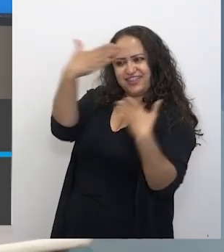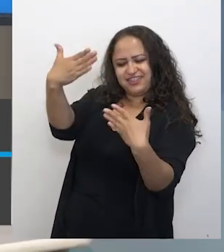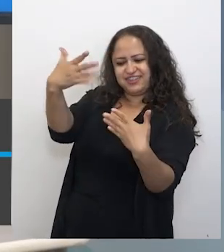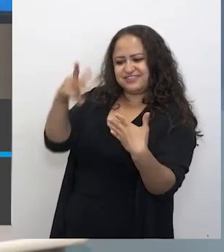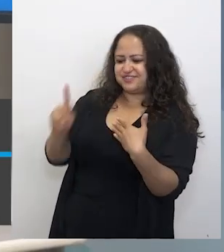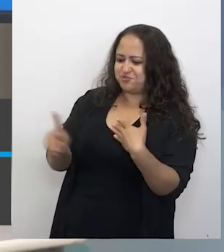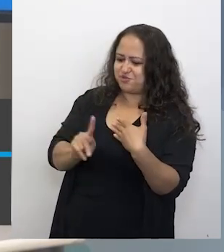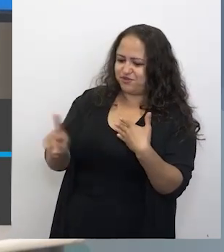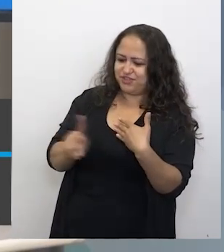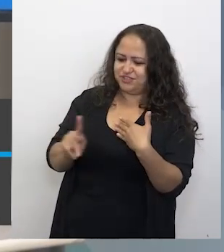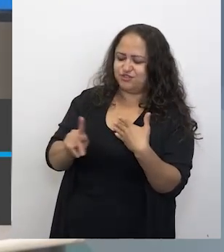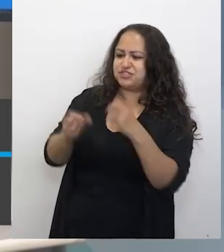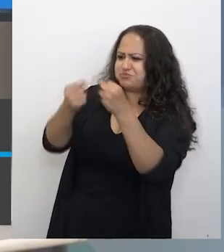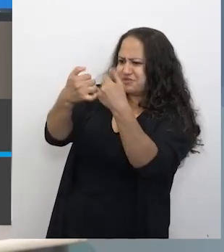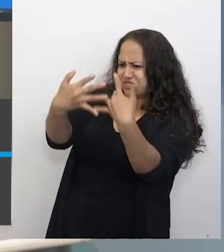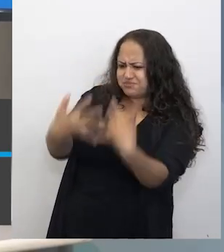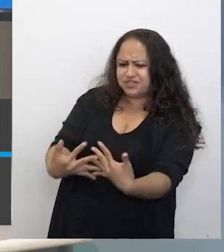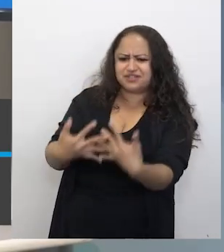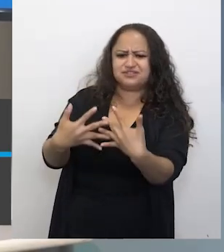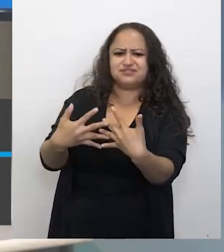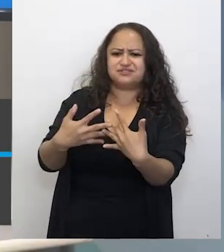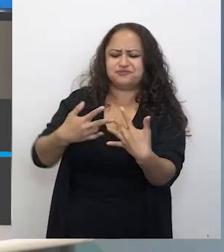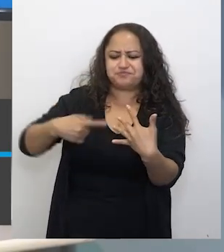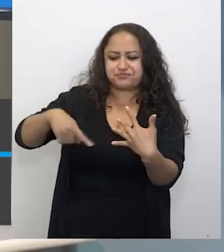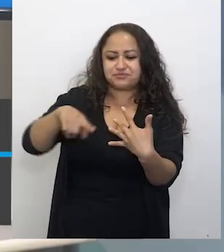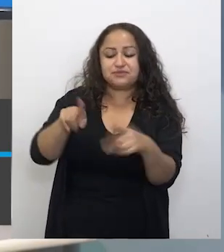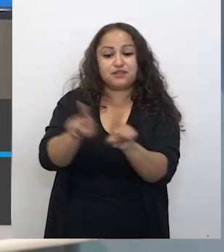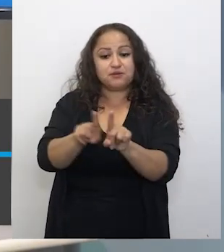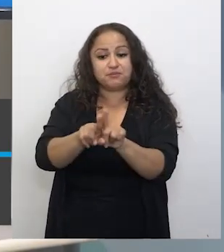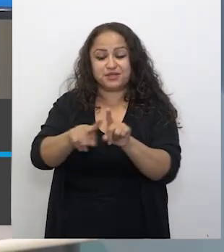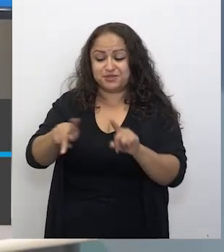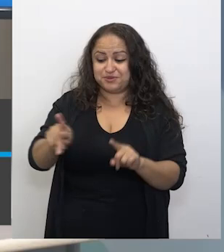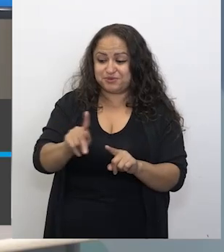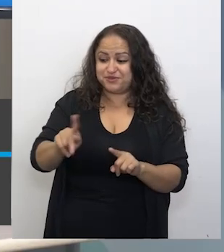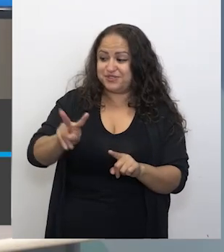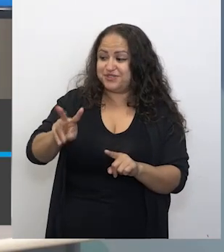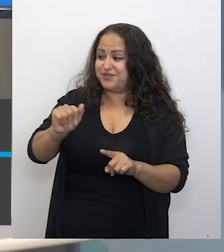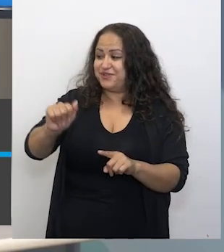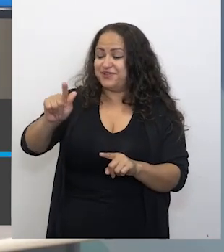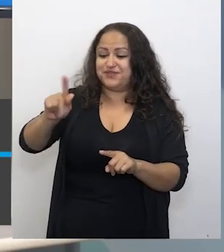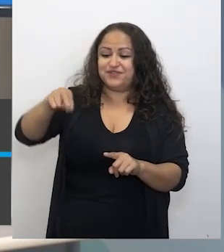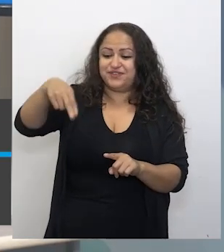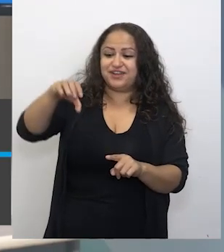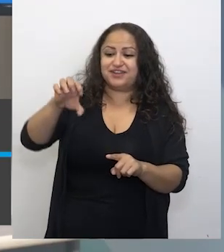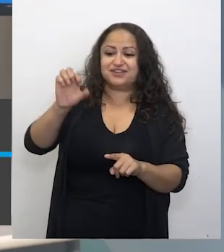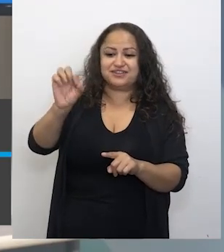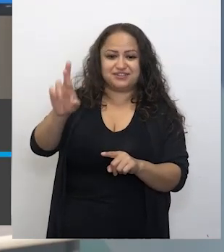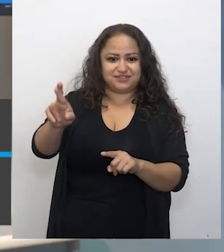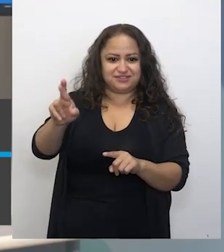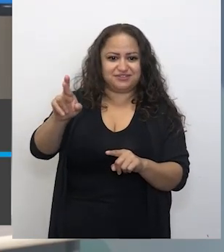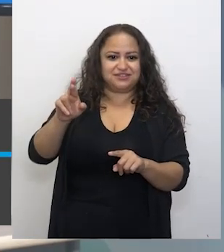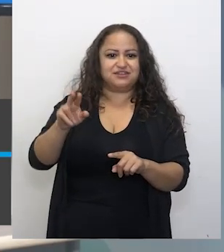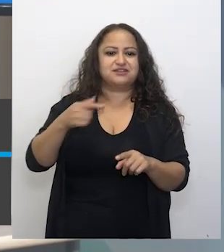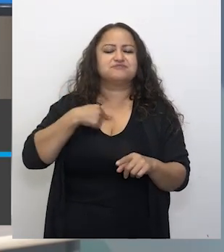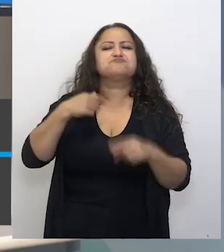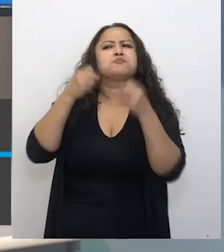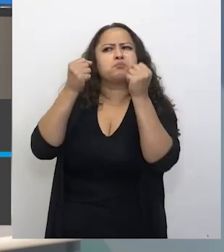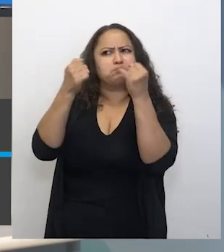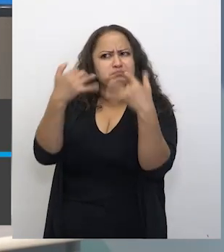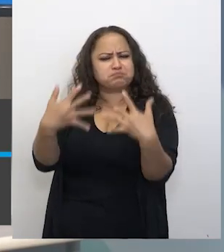professores para a sua explicação, para a explicação do Wagner, né? Professor Dirceu, muito boa explicação,